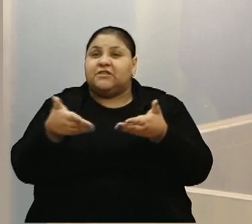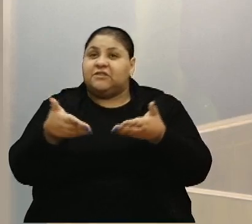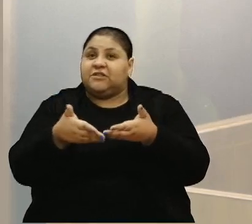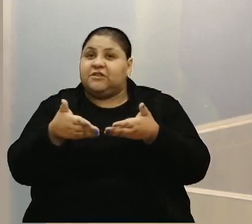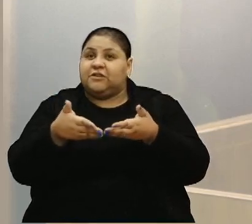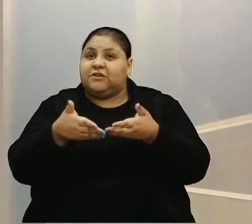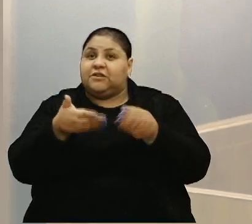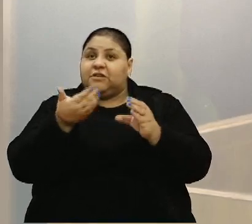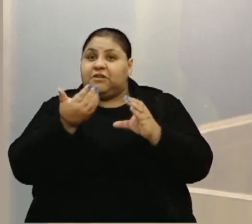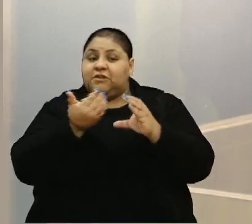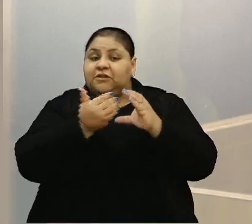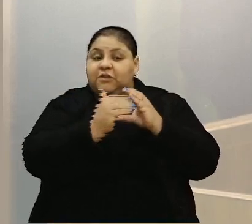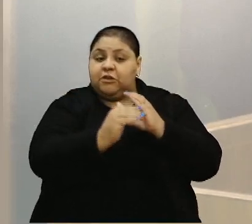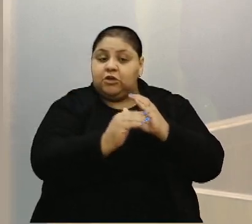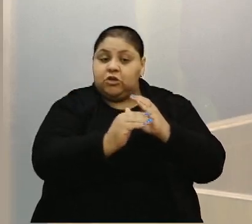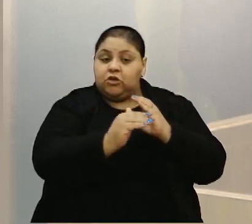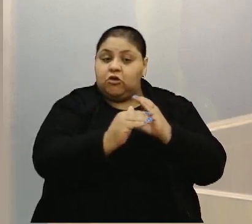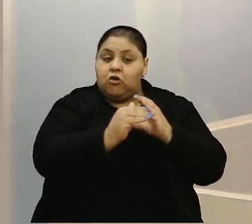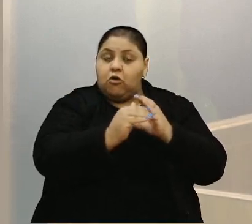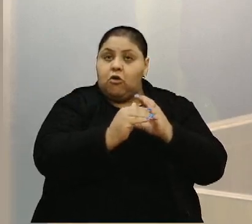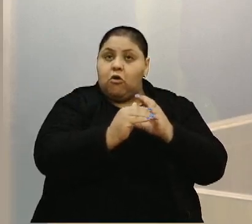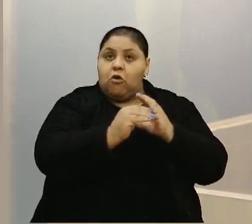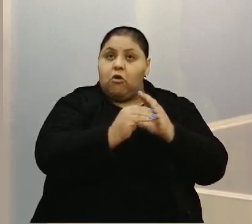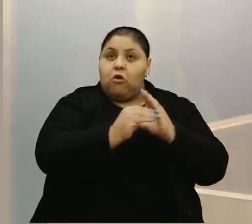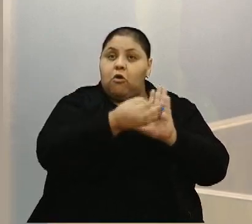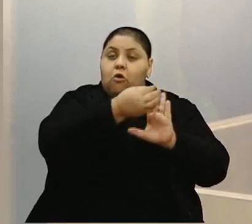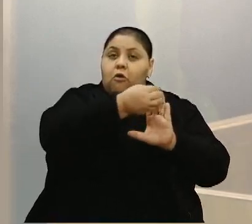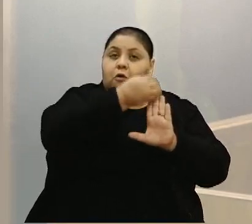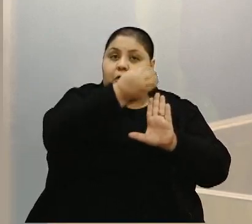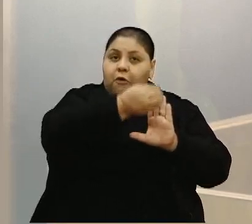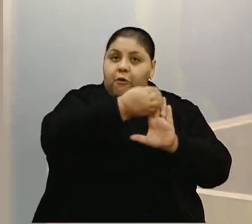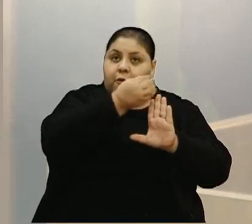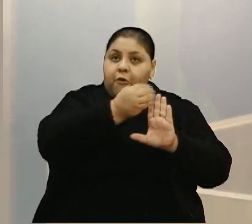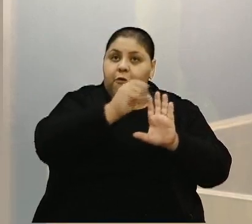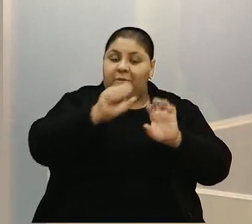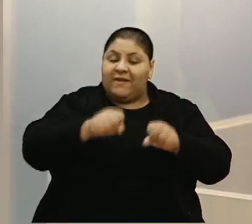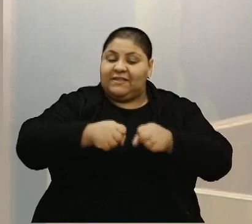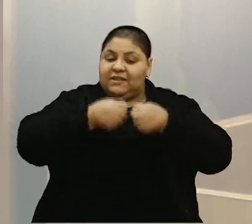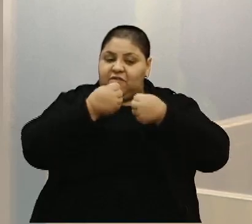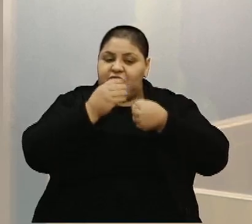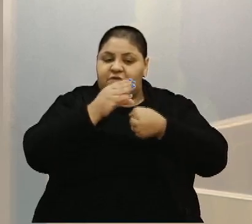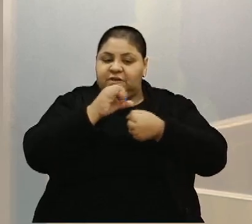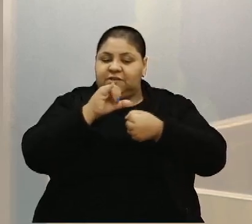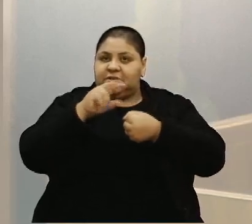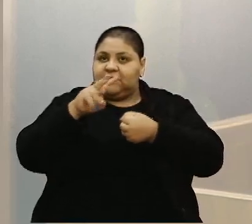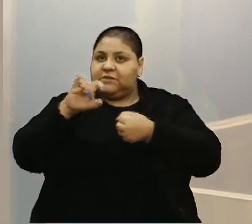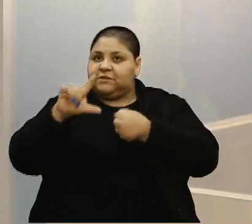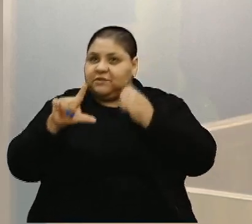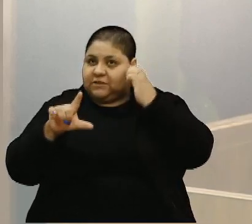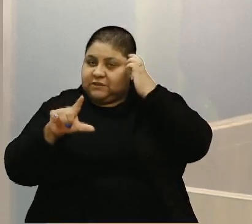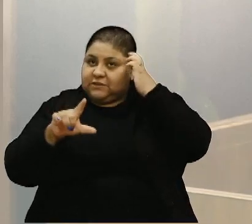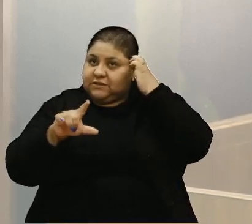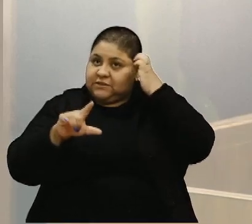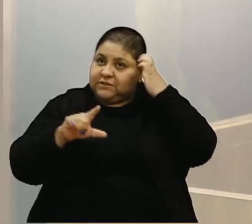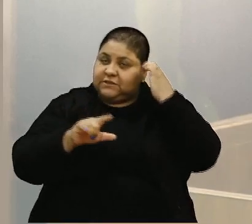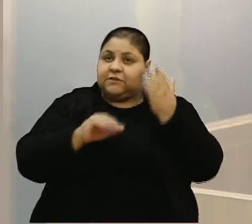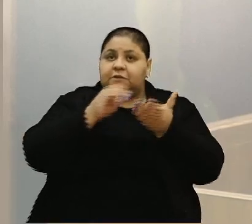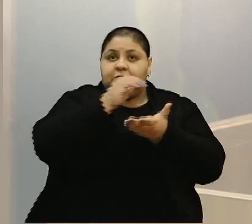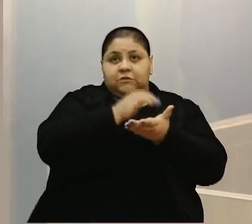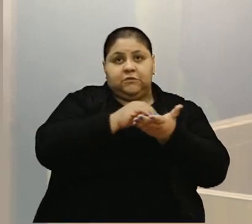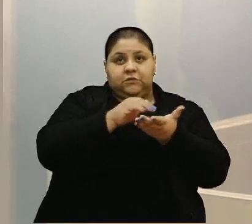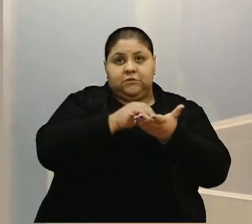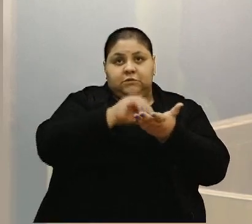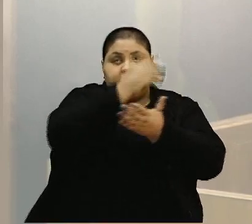levou através de ofícios para Defesa Civil, para a Secretaria de